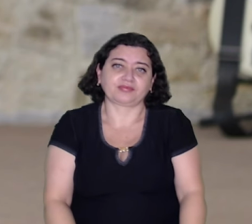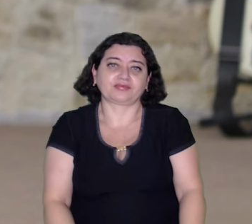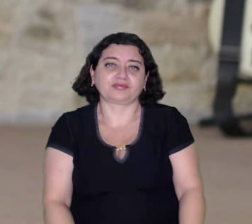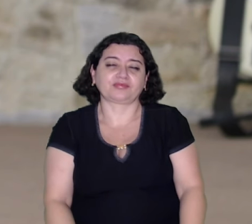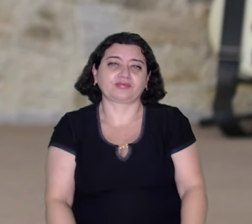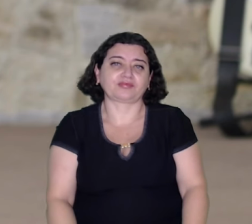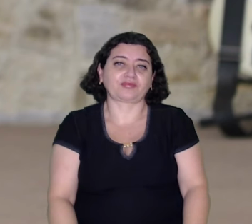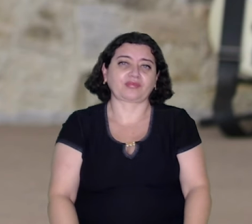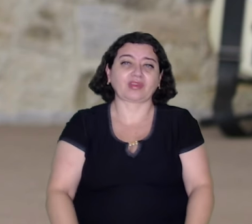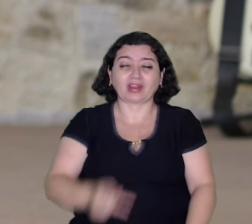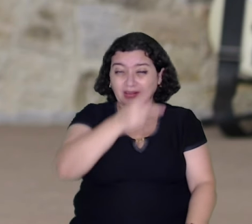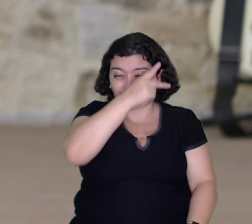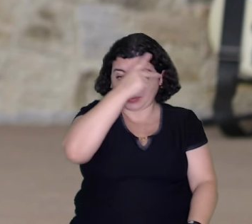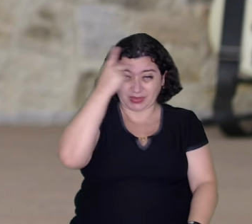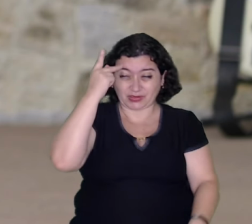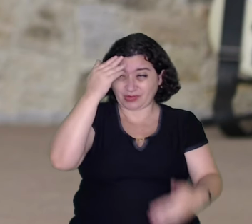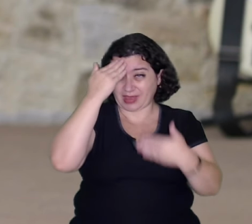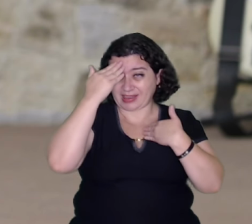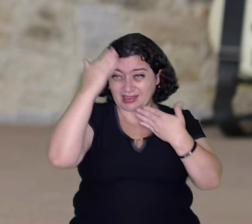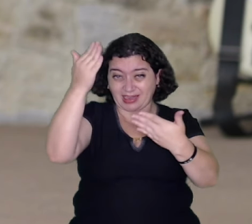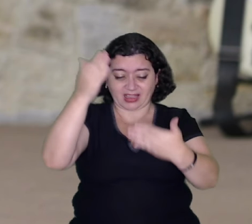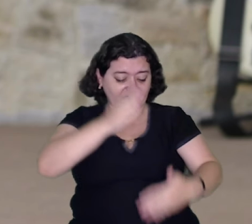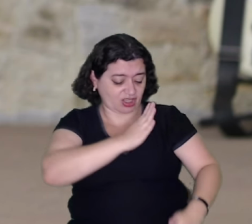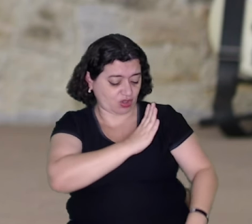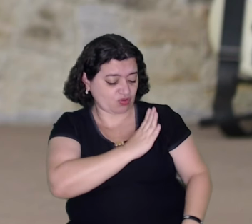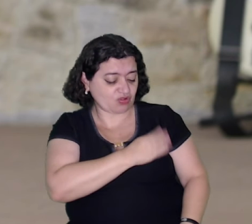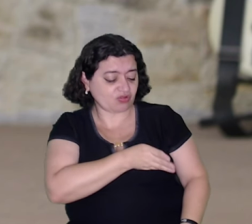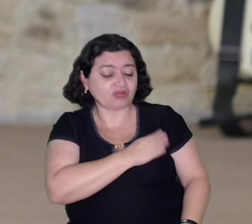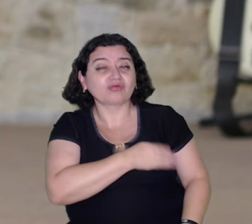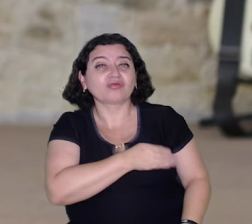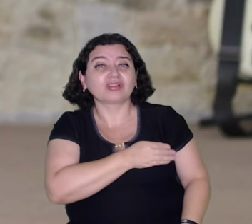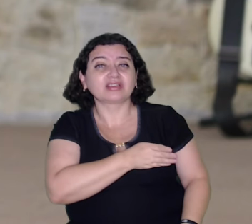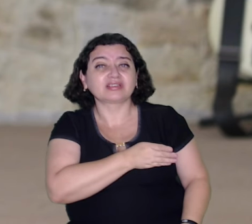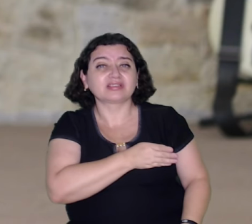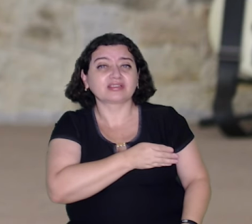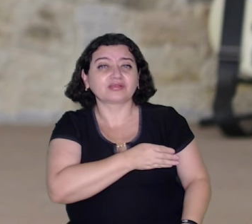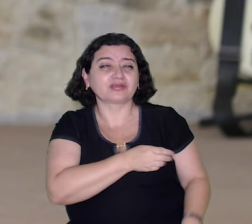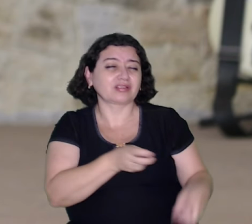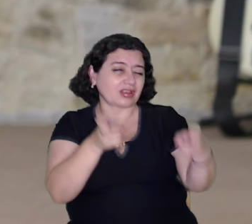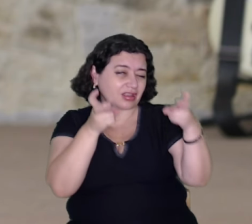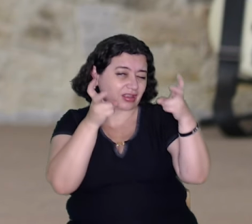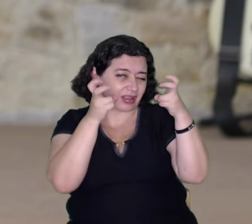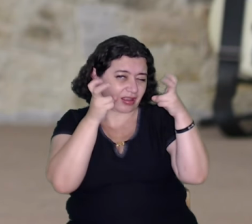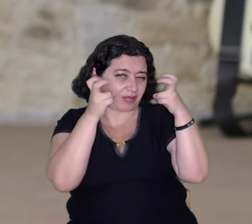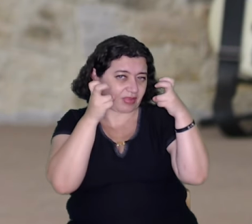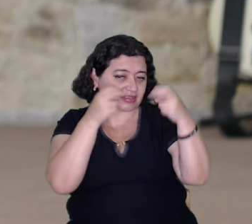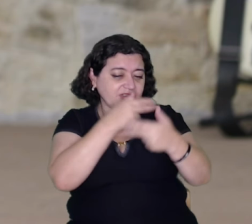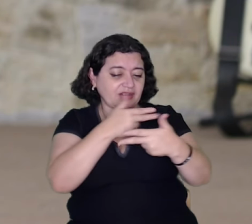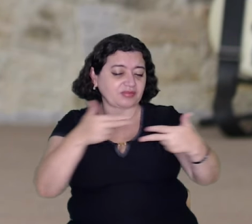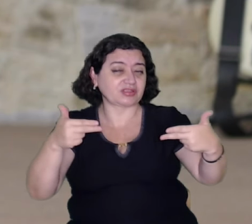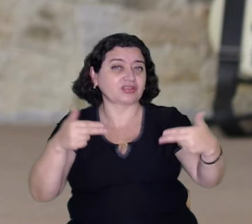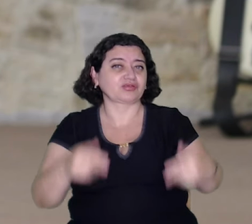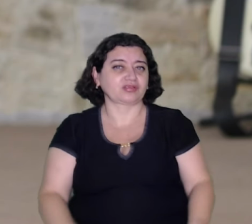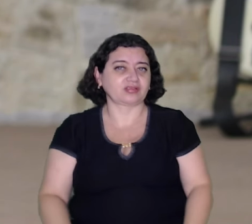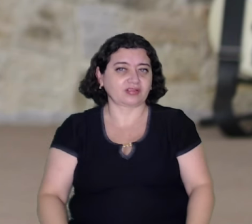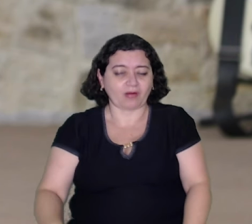Só é grato o coração que percebe essas coisas, que tem